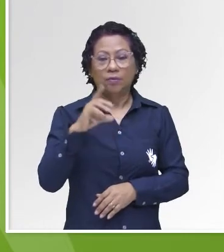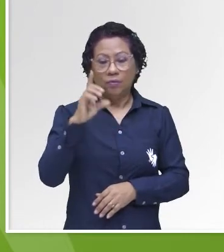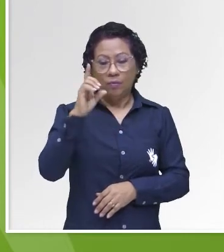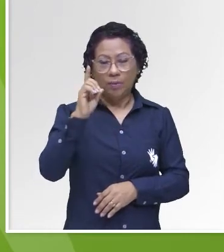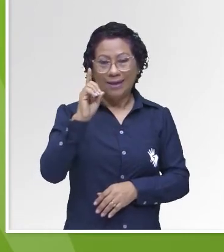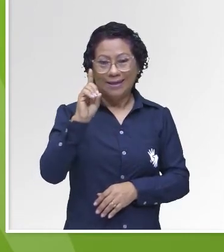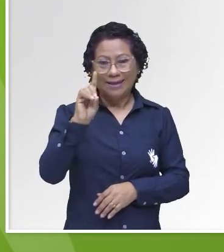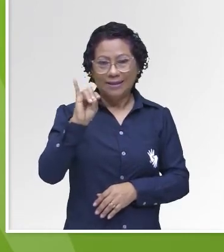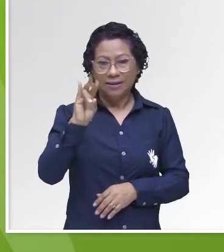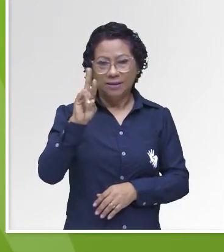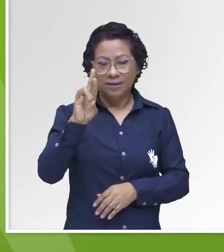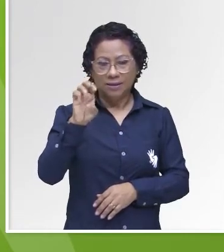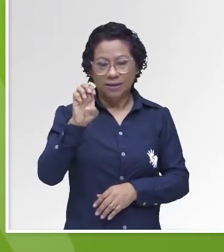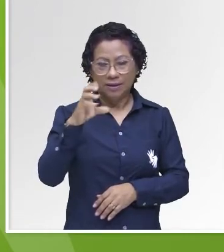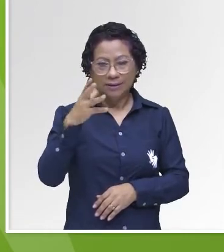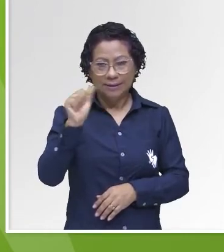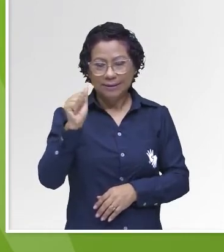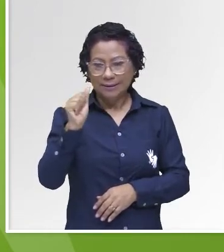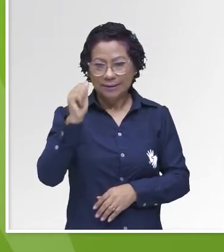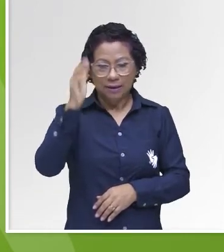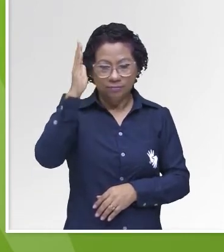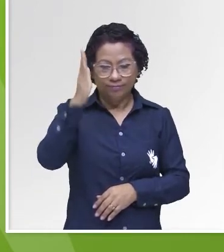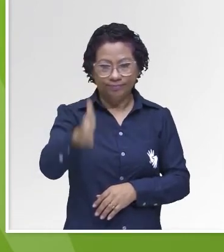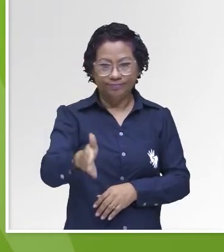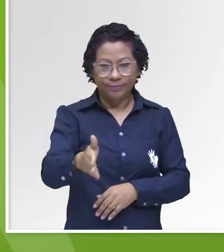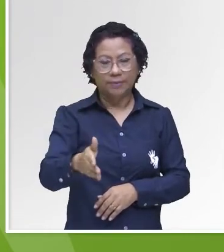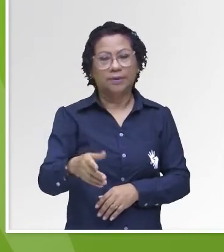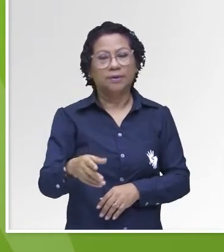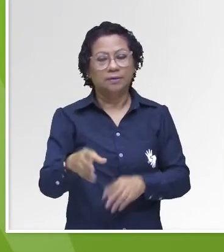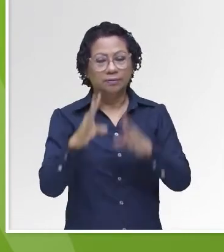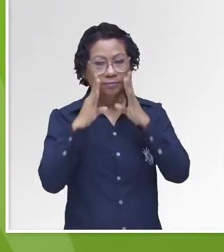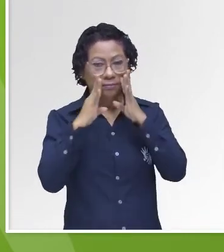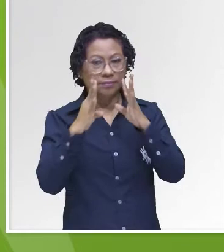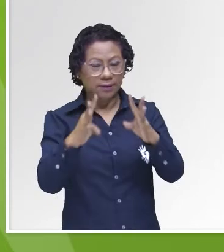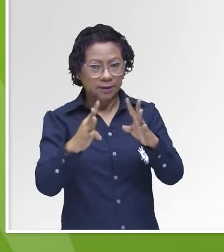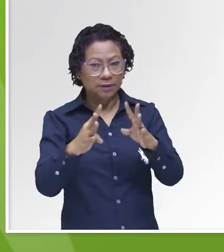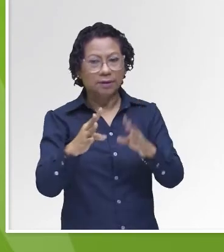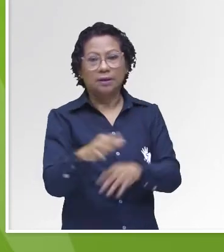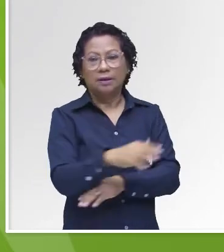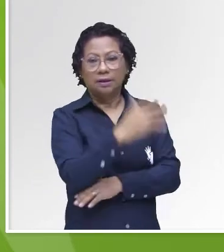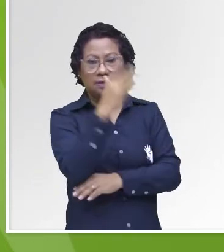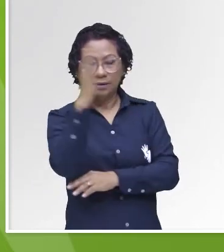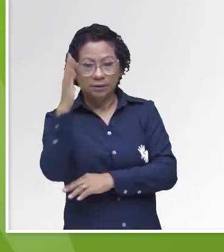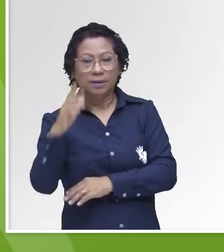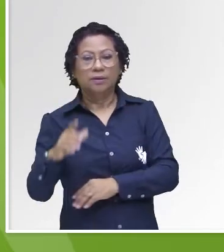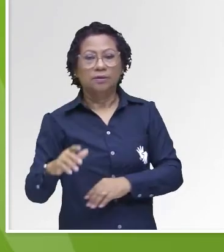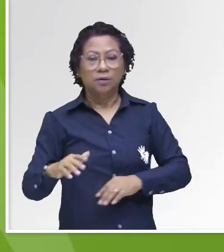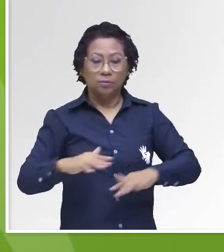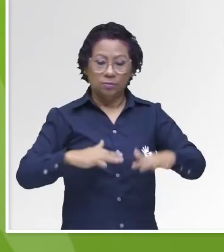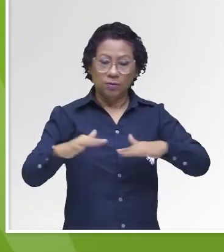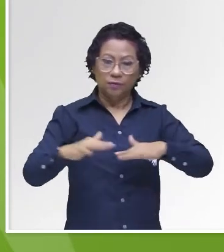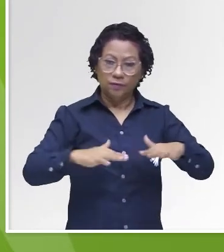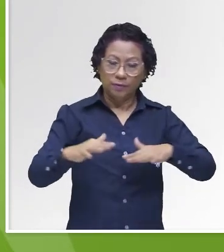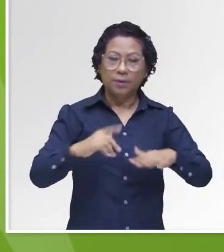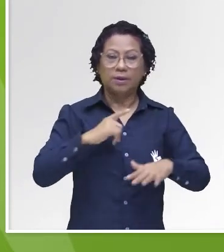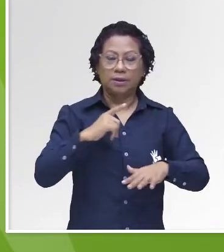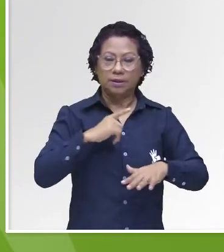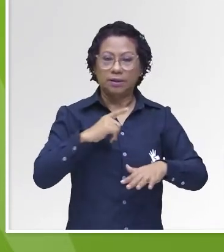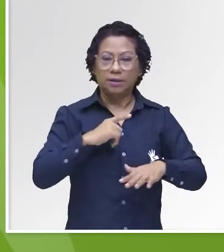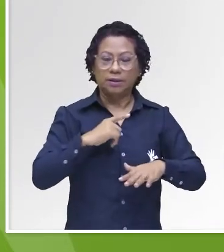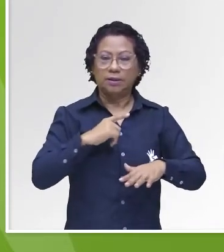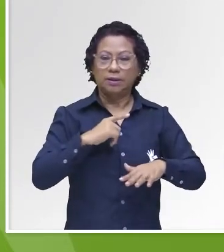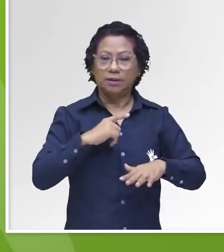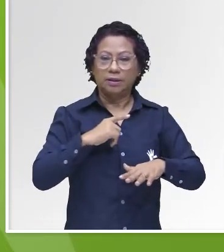para a diagonal, tá certo? Então é isso que nós observamos na natureza, que os movimentos, eles ocorrem de